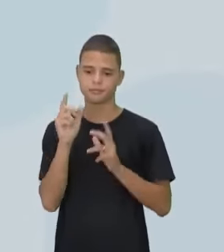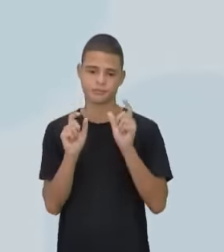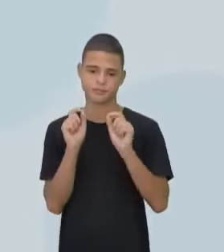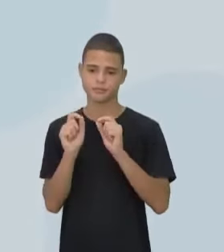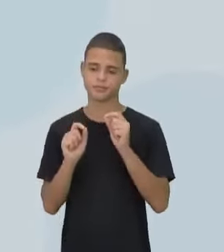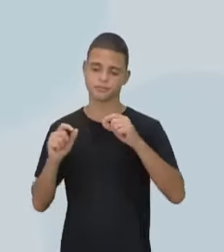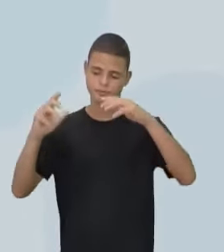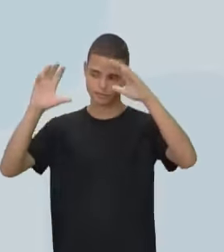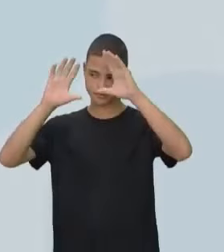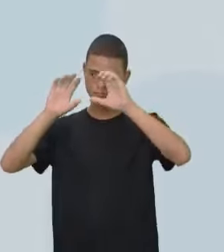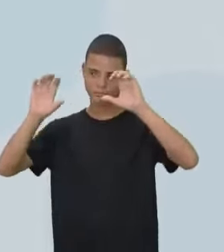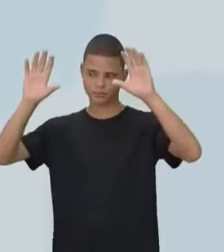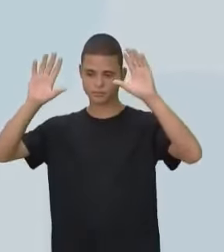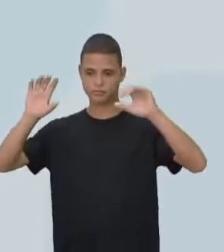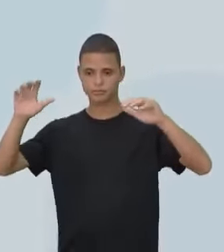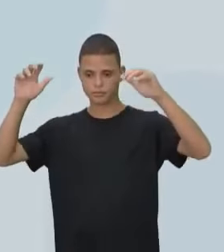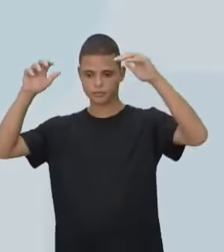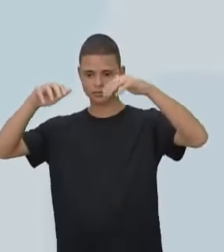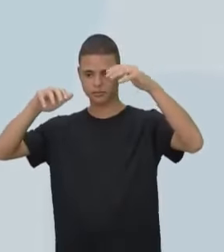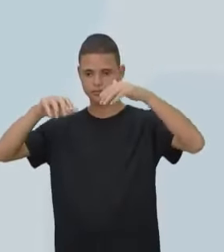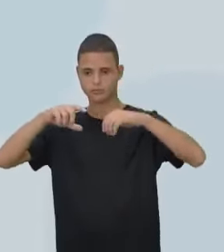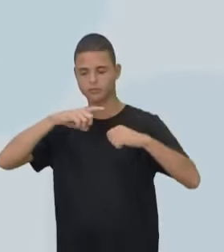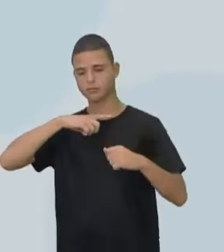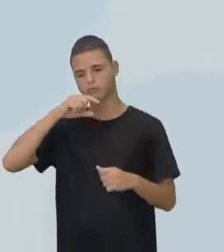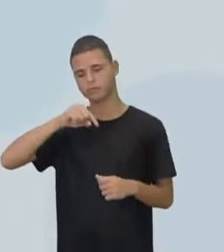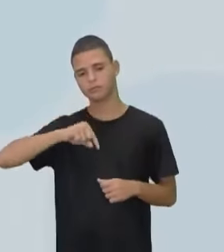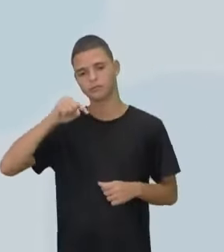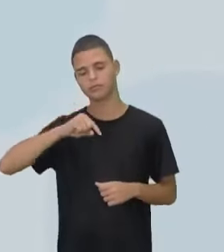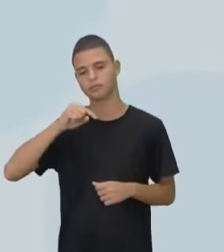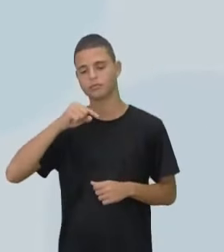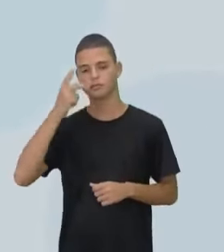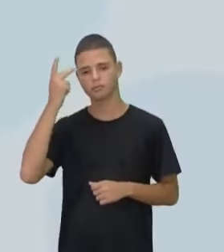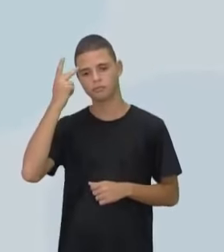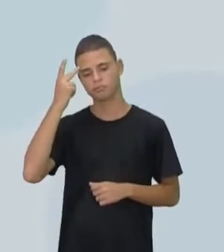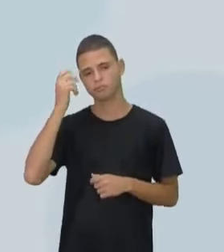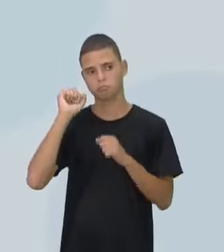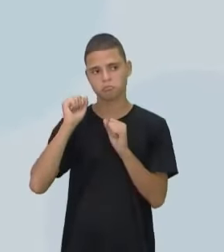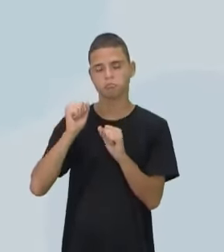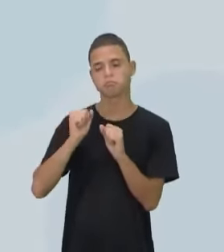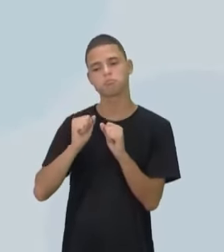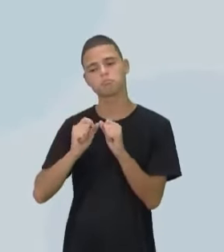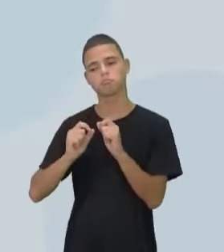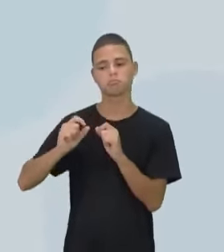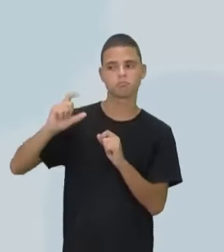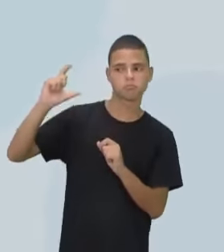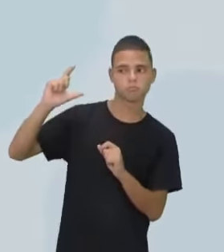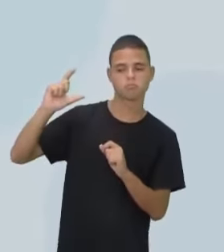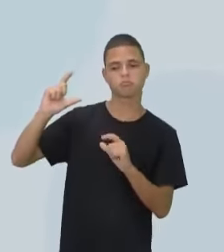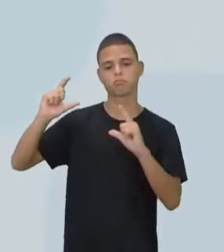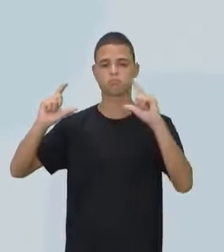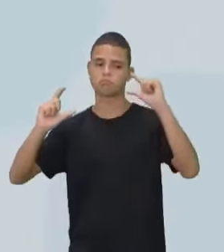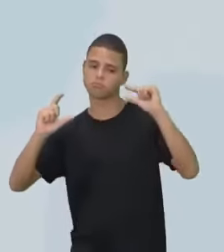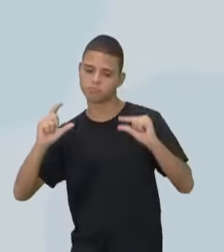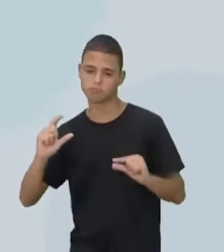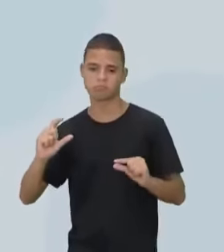chuva que nós temos aqui no nosso estado. E essa chuva pode ser maior ou menor, dependendo da interação com outros